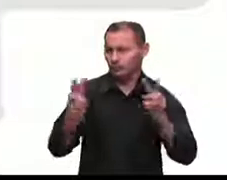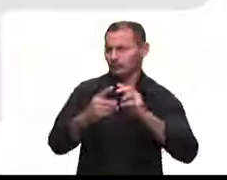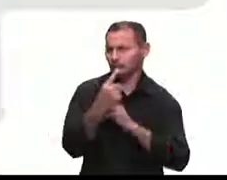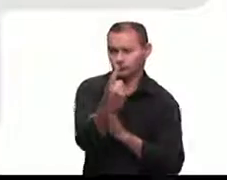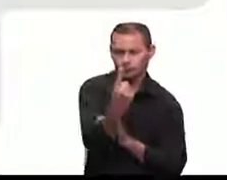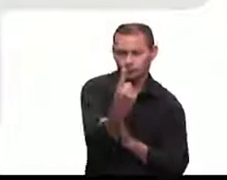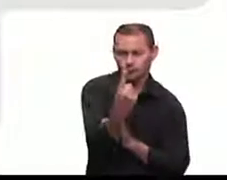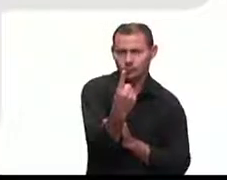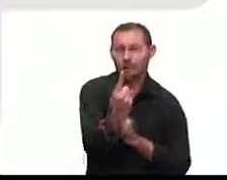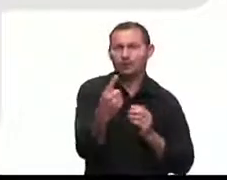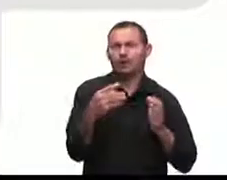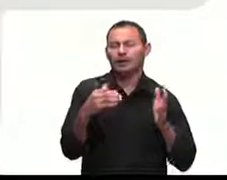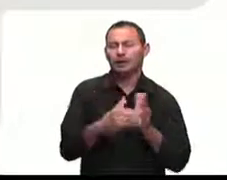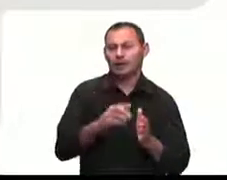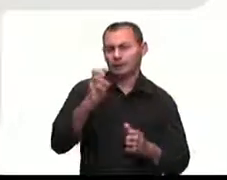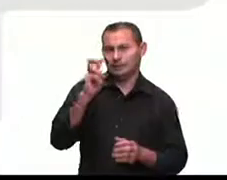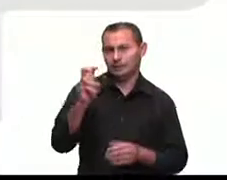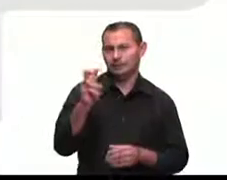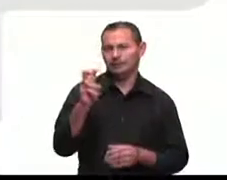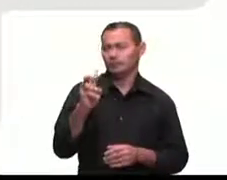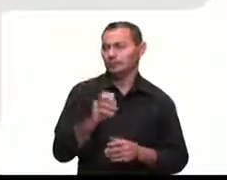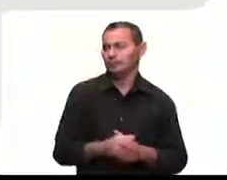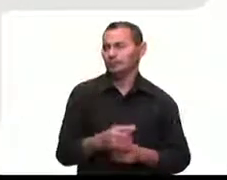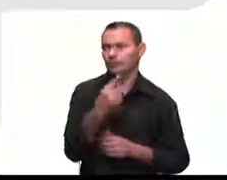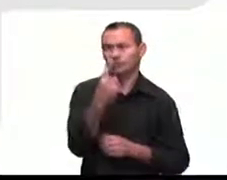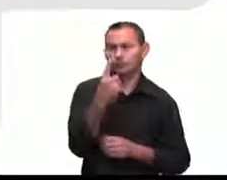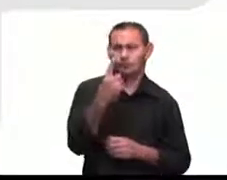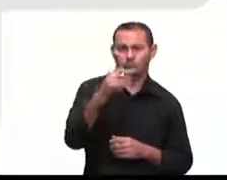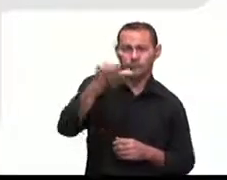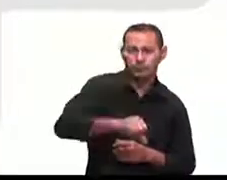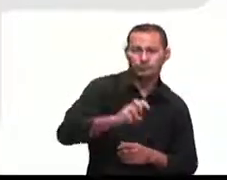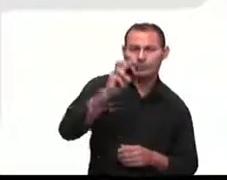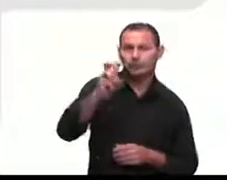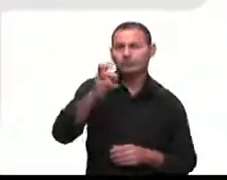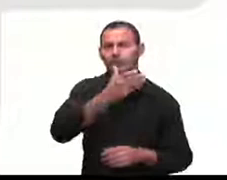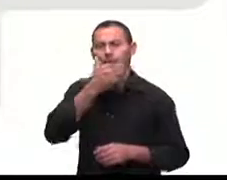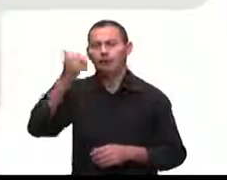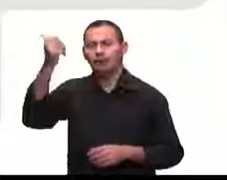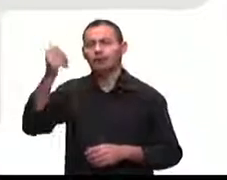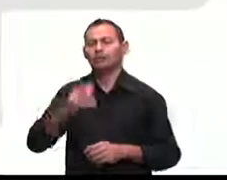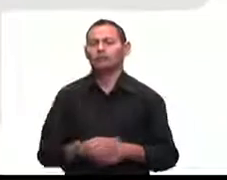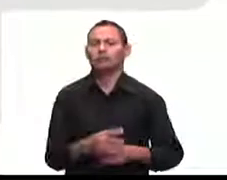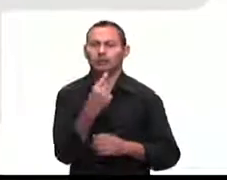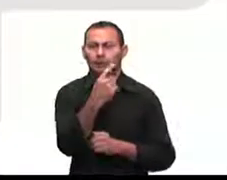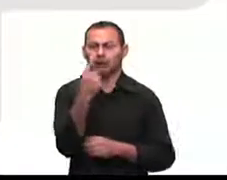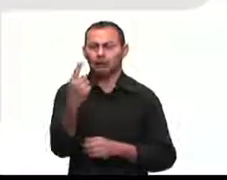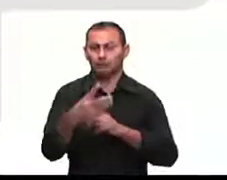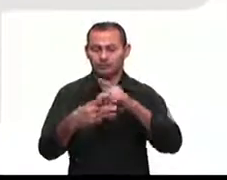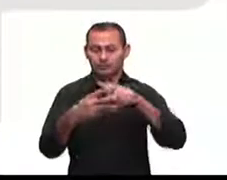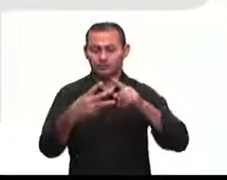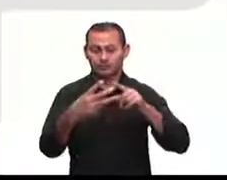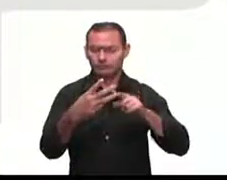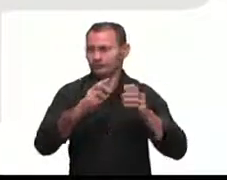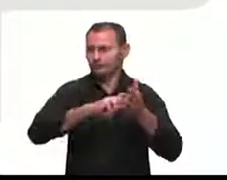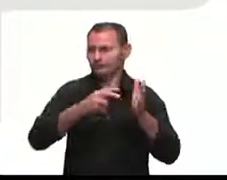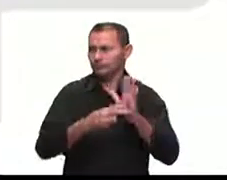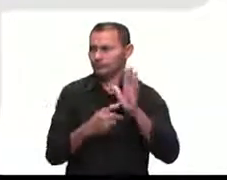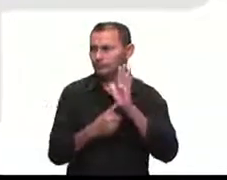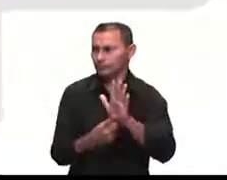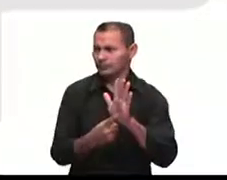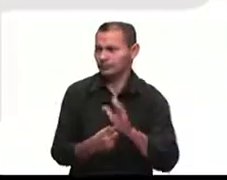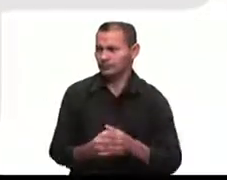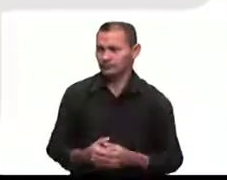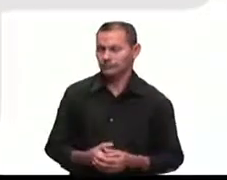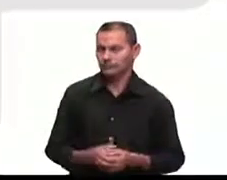1 a 5, 1 para pior e 5 para melhor, para cada um dos três conceitos